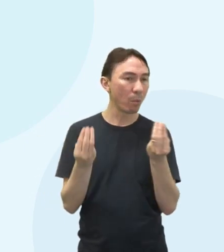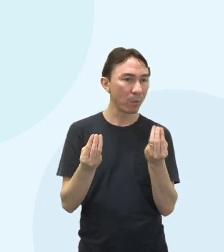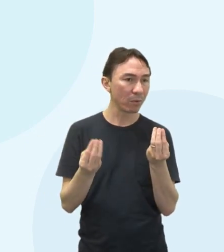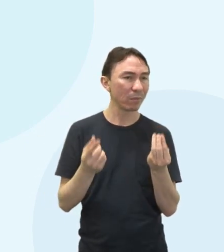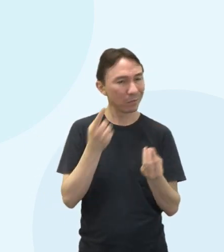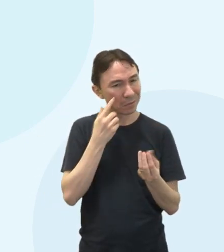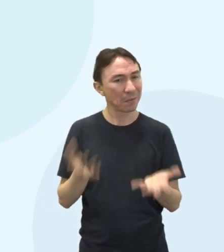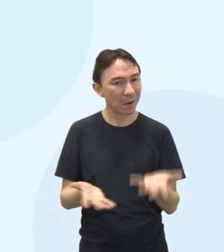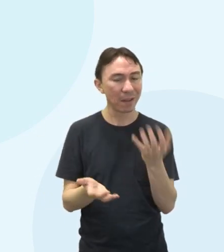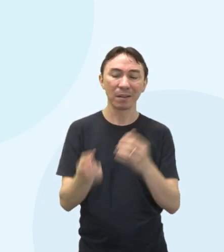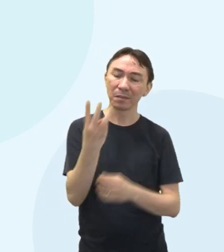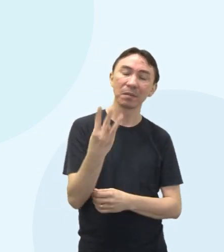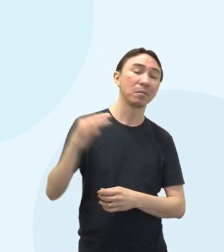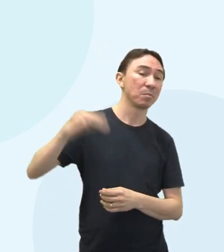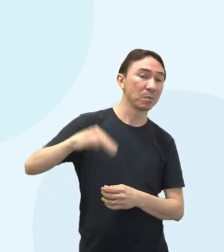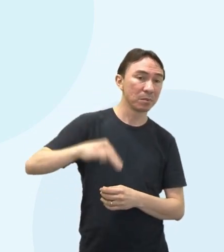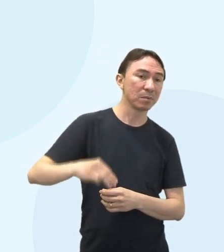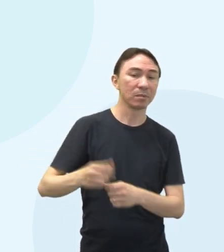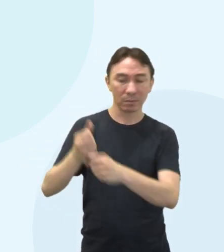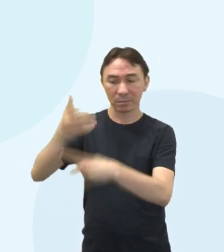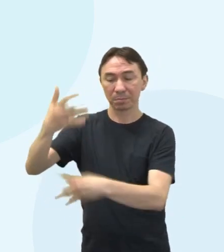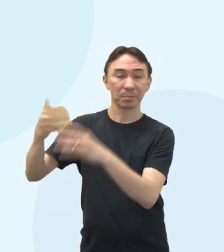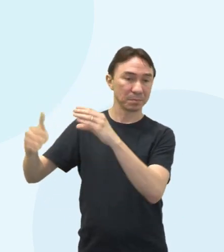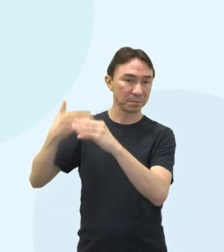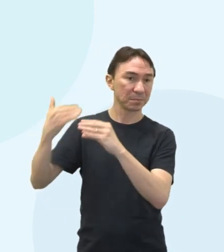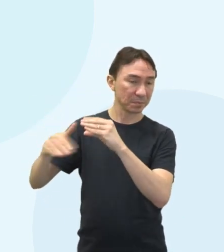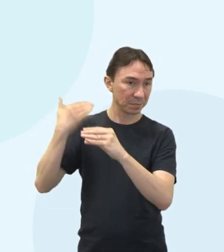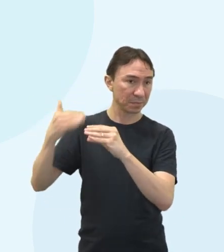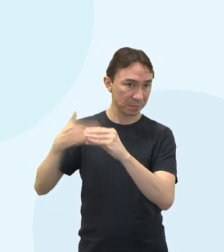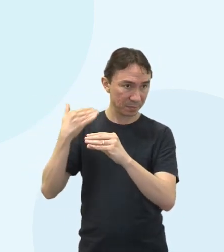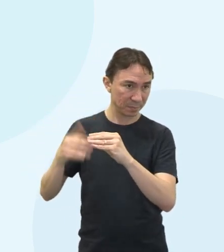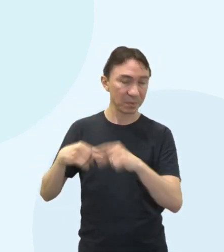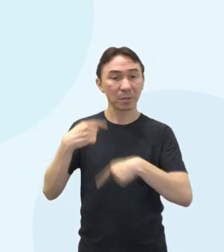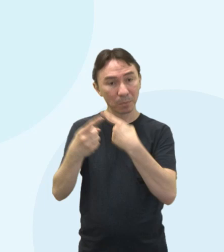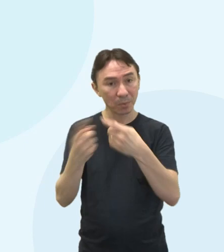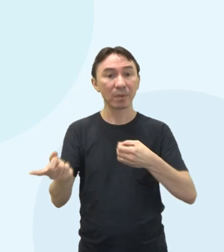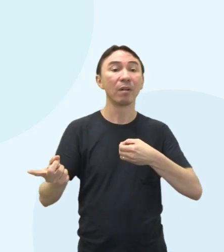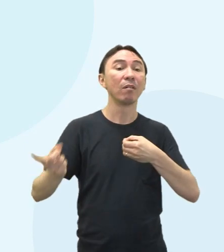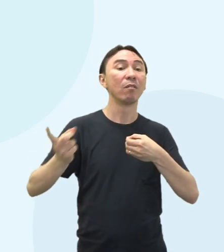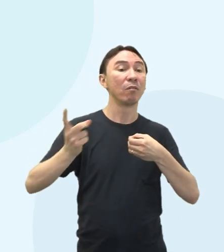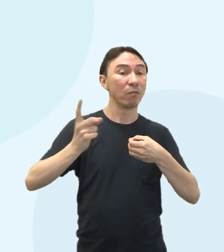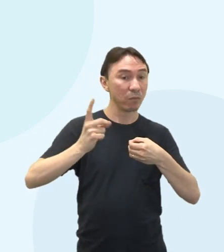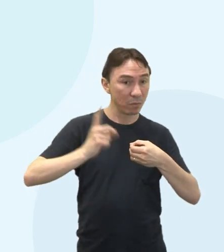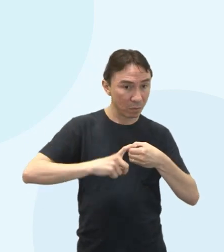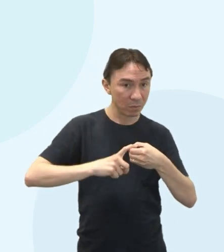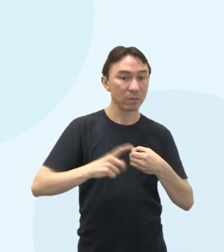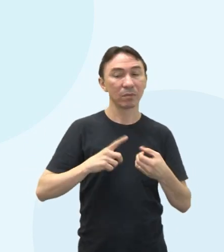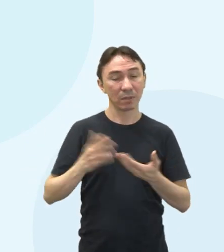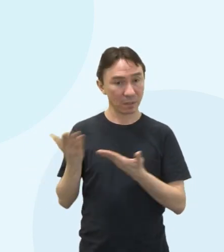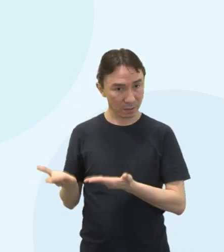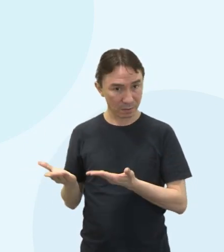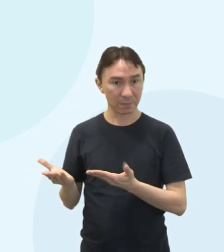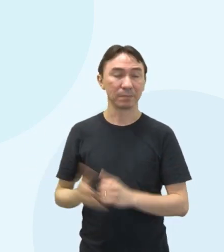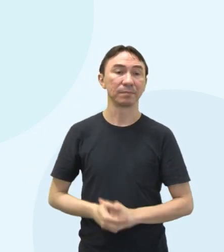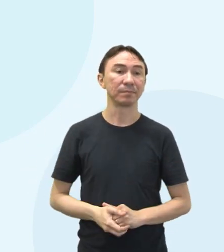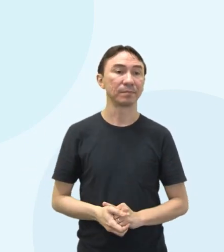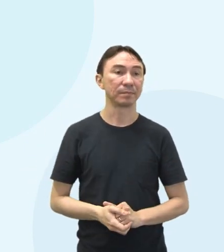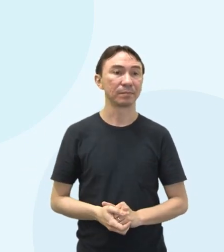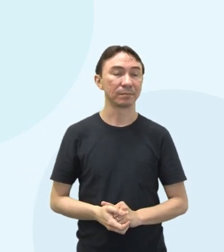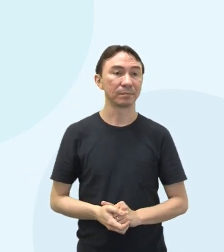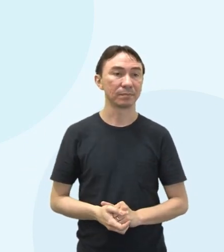para vocês comentarem e compartilharem com a gente depois na volta a gente volta com Professor Wanderley